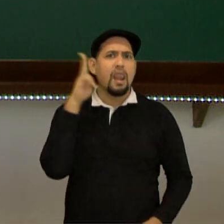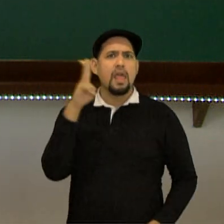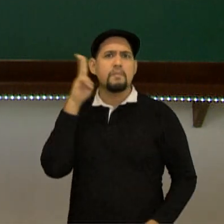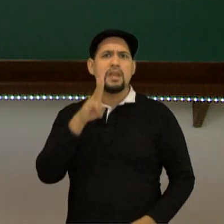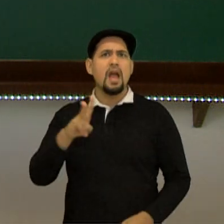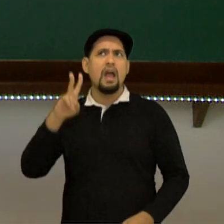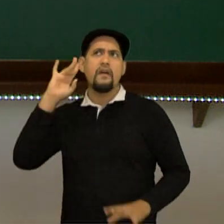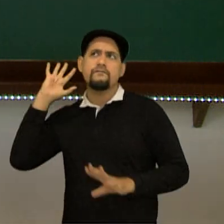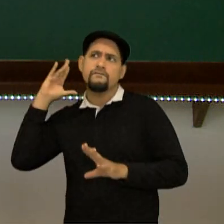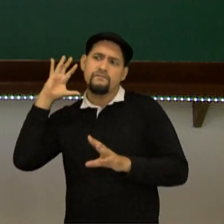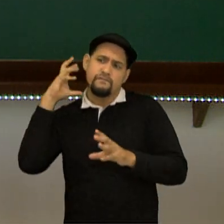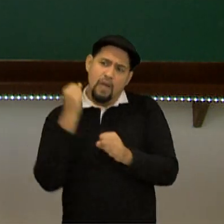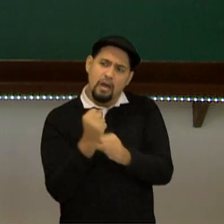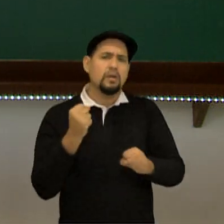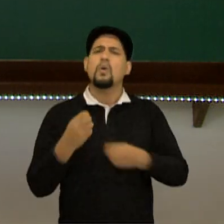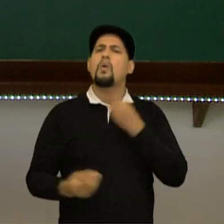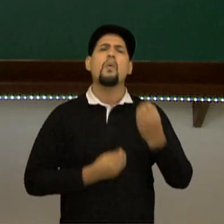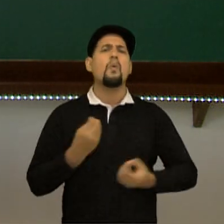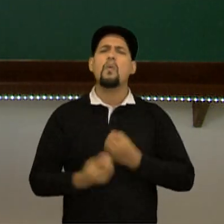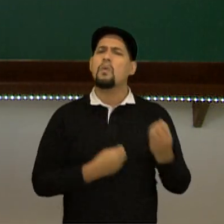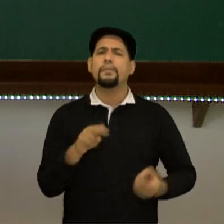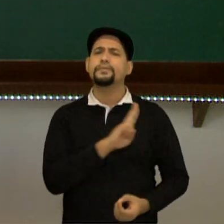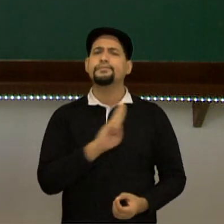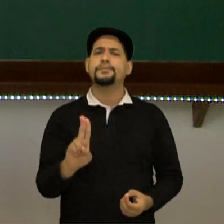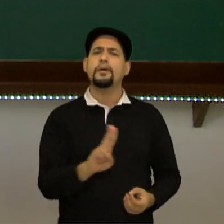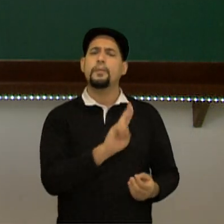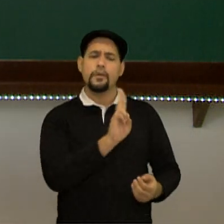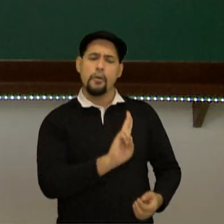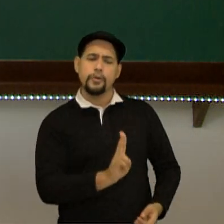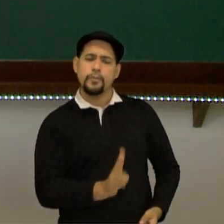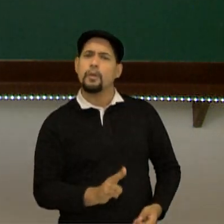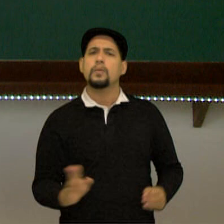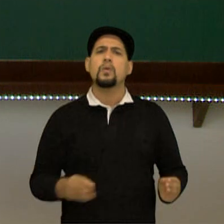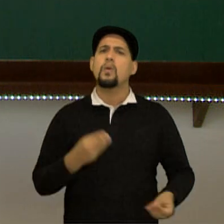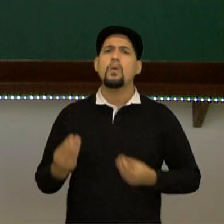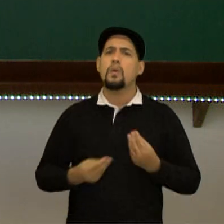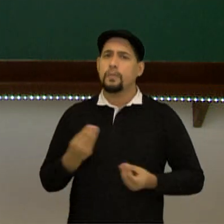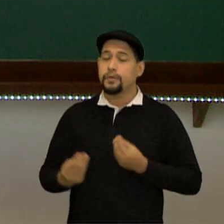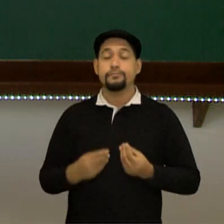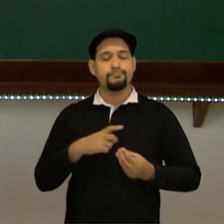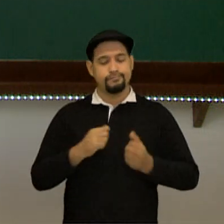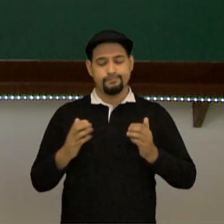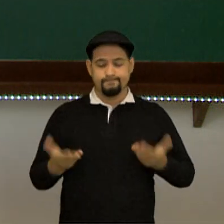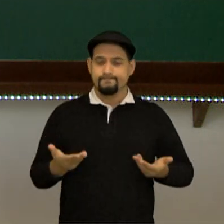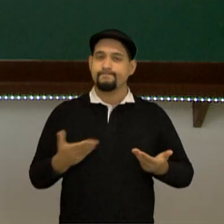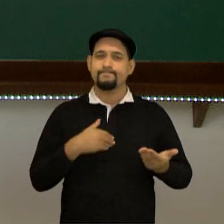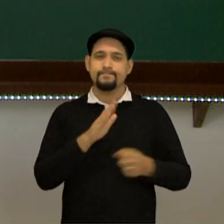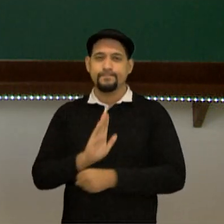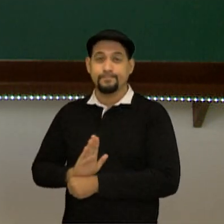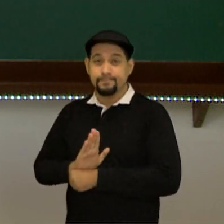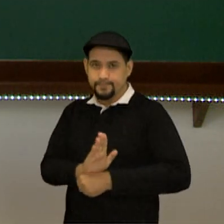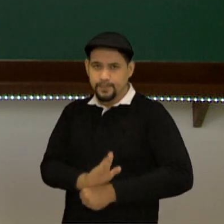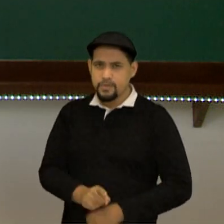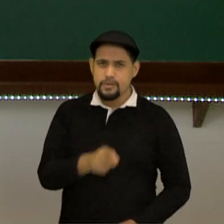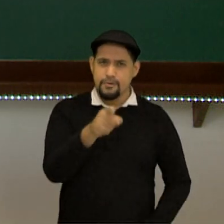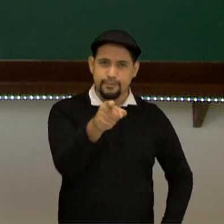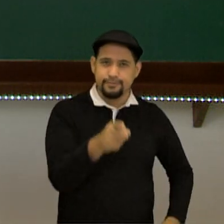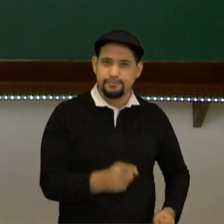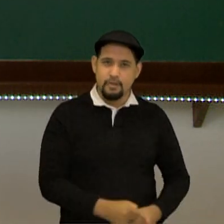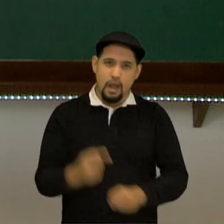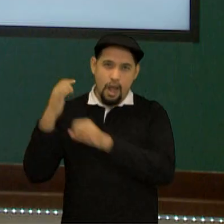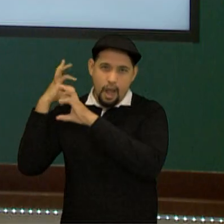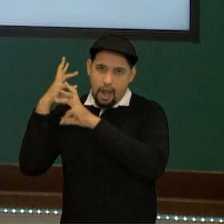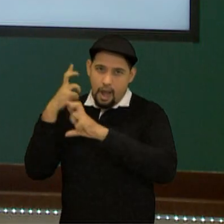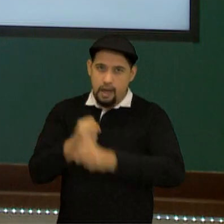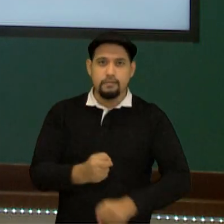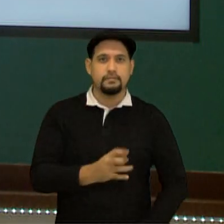relembrar, retomar como é que elas são classificadas. E eu estou aqui para isto, para lhe auxiliar nesta